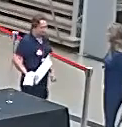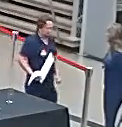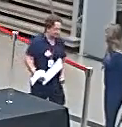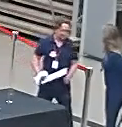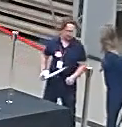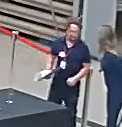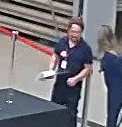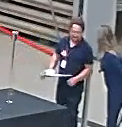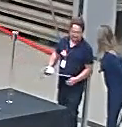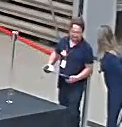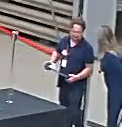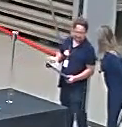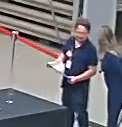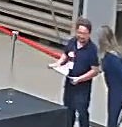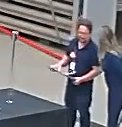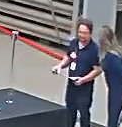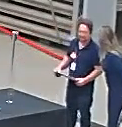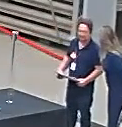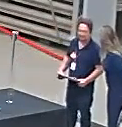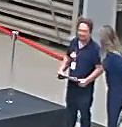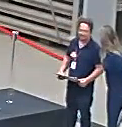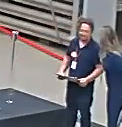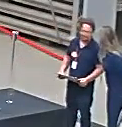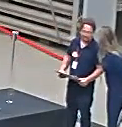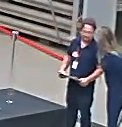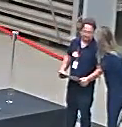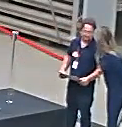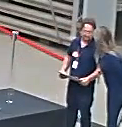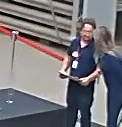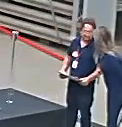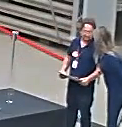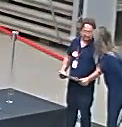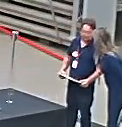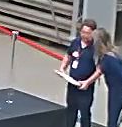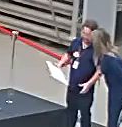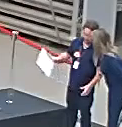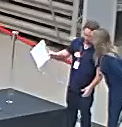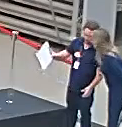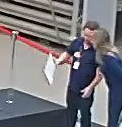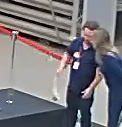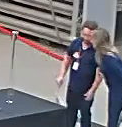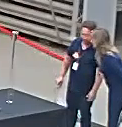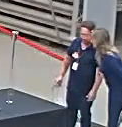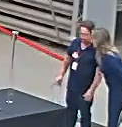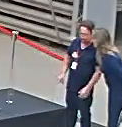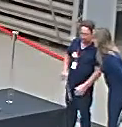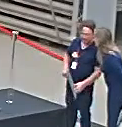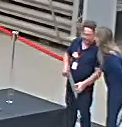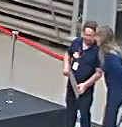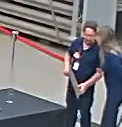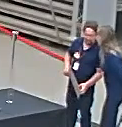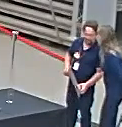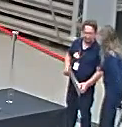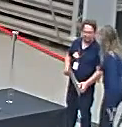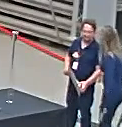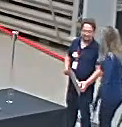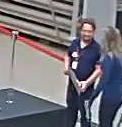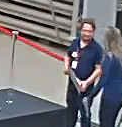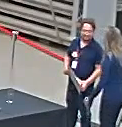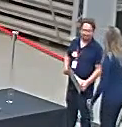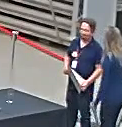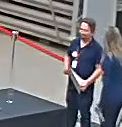que eu apresentei estou apresentando aqui que seja encaminhado pedidos de providência ao departamento de edificações